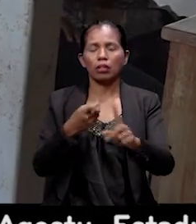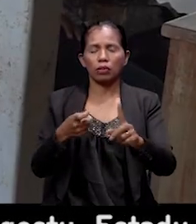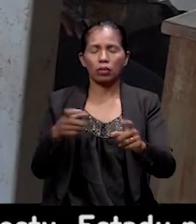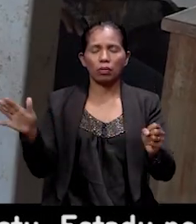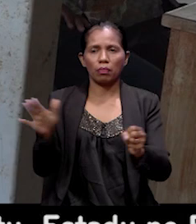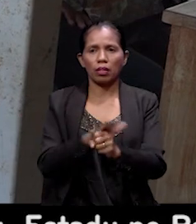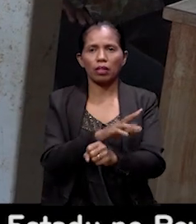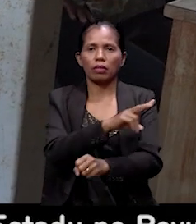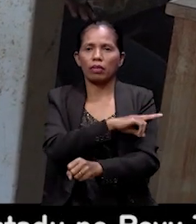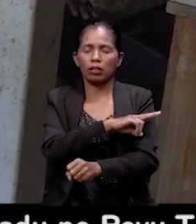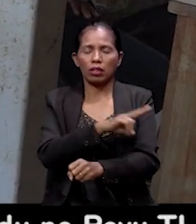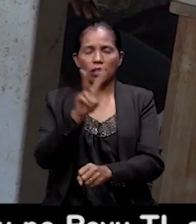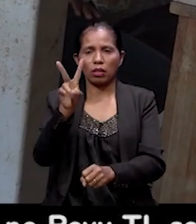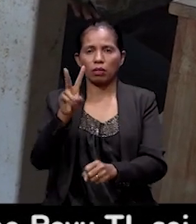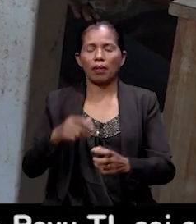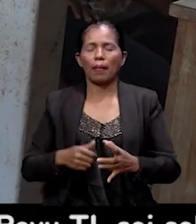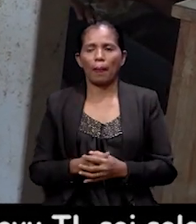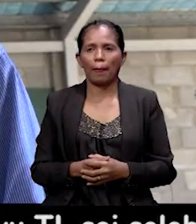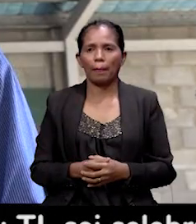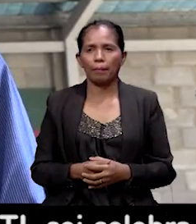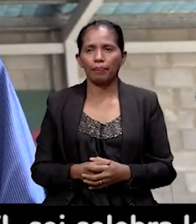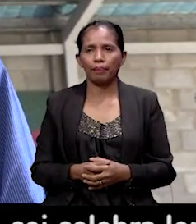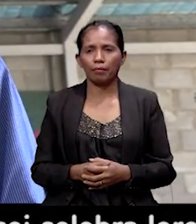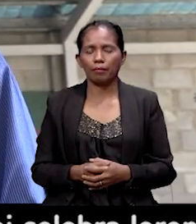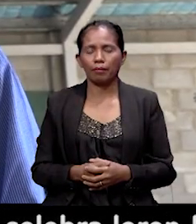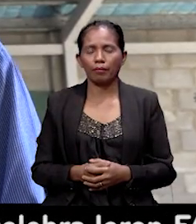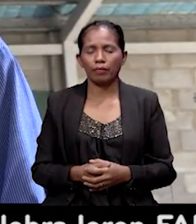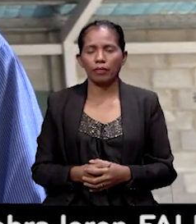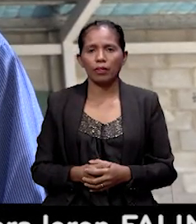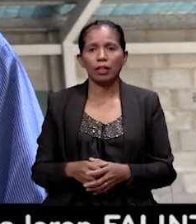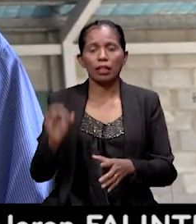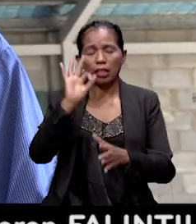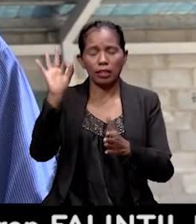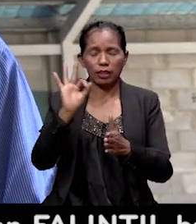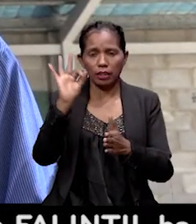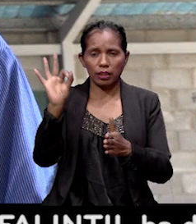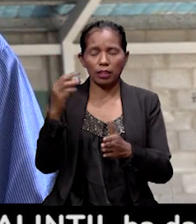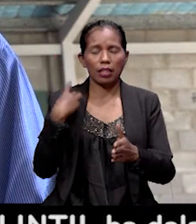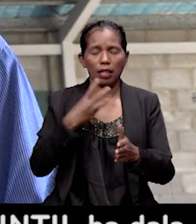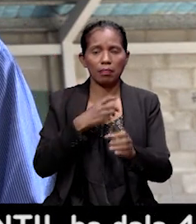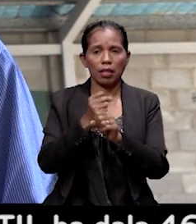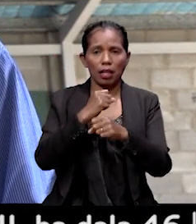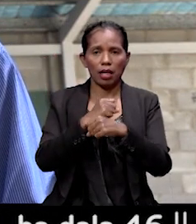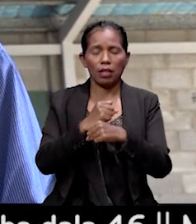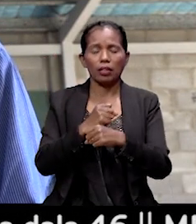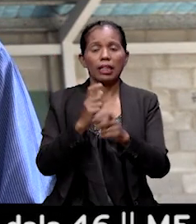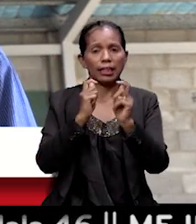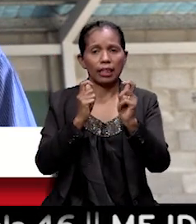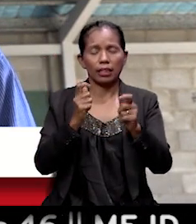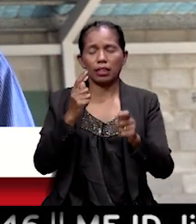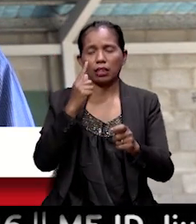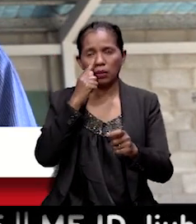ona vacina dose daruak. Sira husi sexta-feira, am halu swab ba